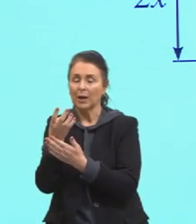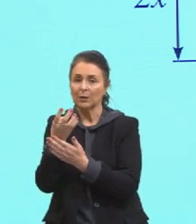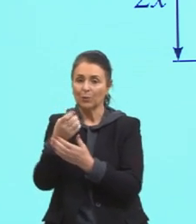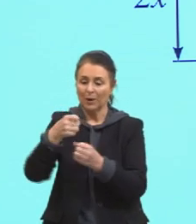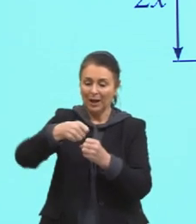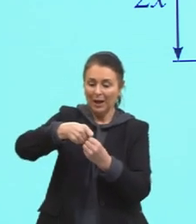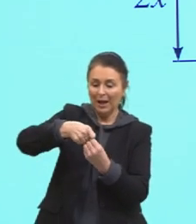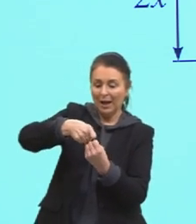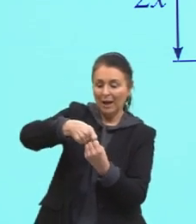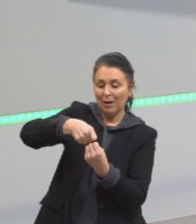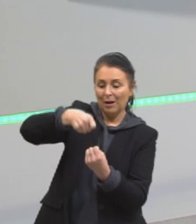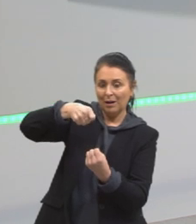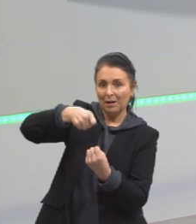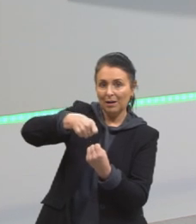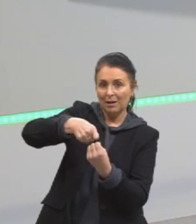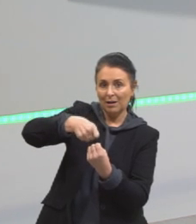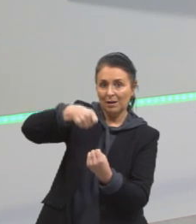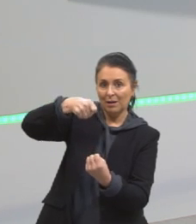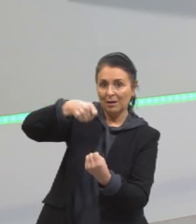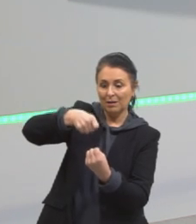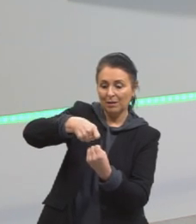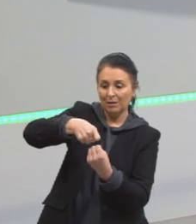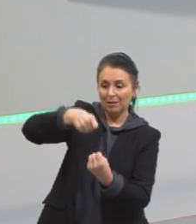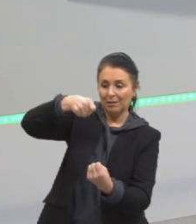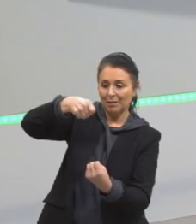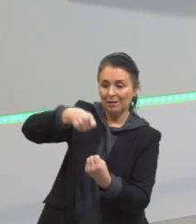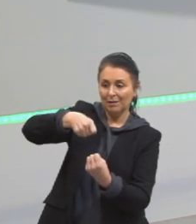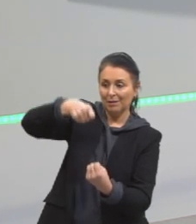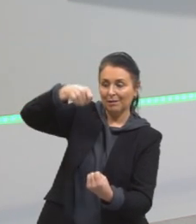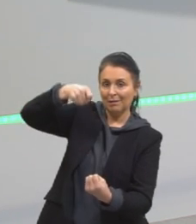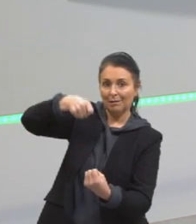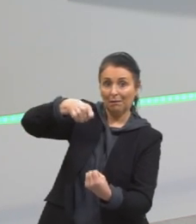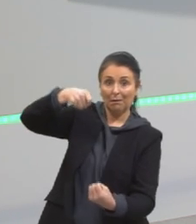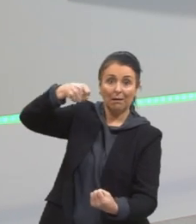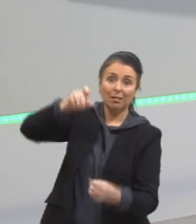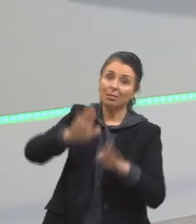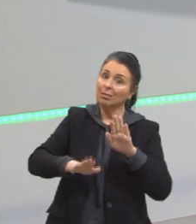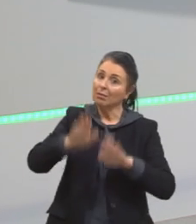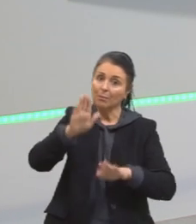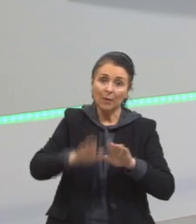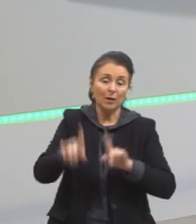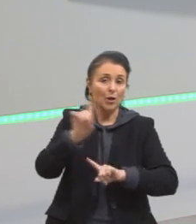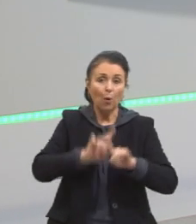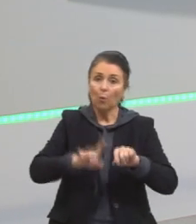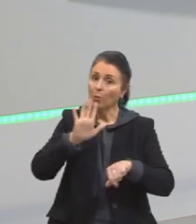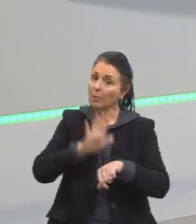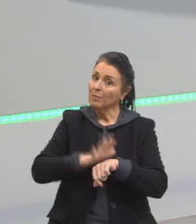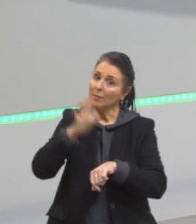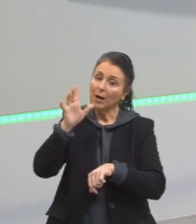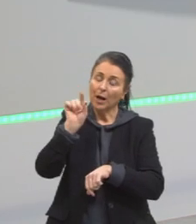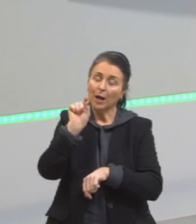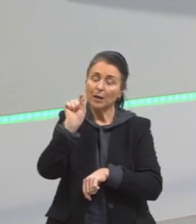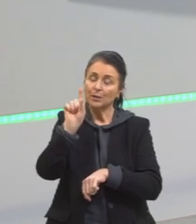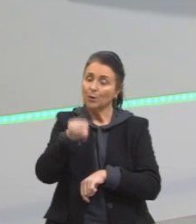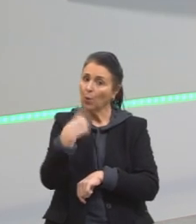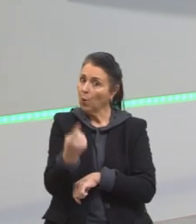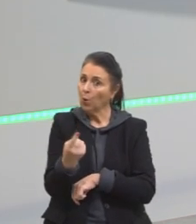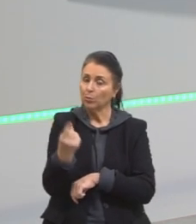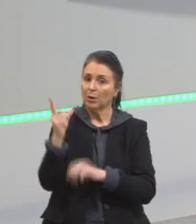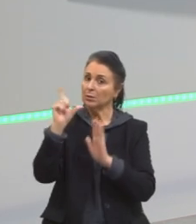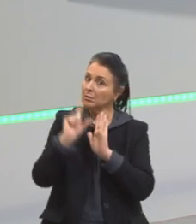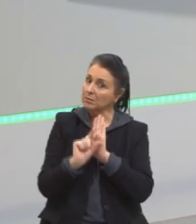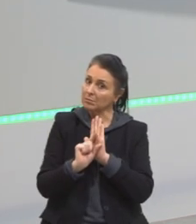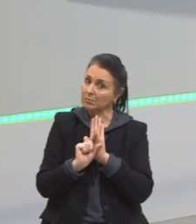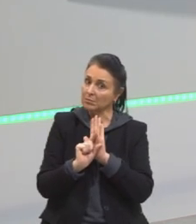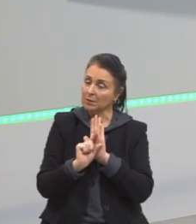estica né ou não porque a gente sabe tem algumas molas mais rígidas e outras não consegue né entender ela